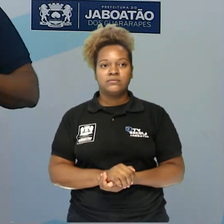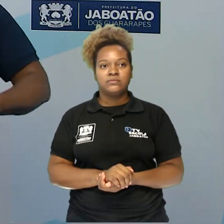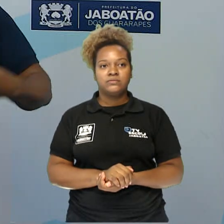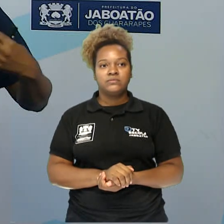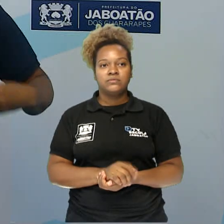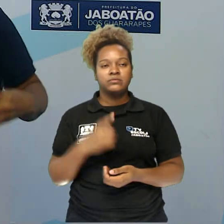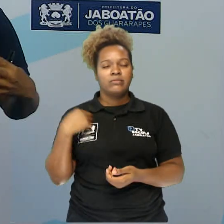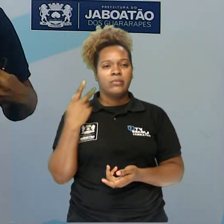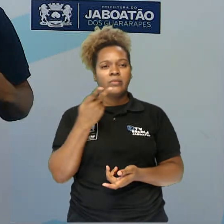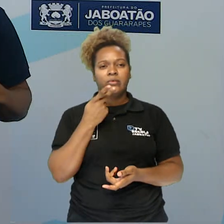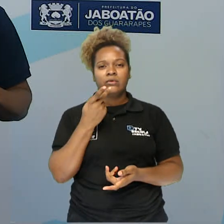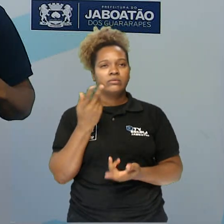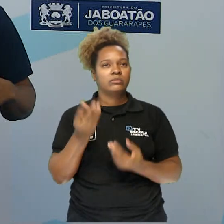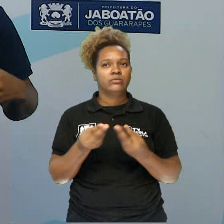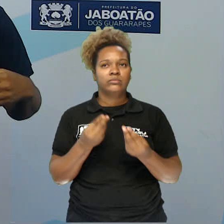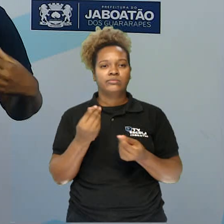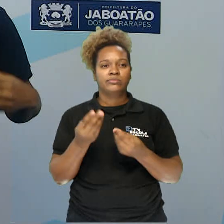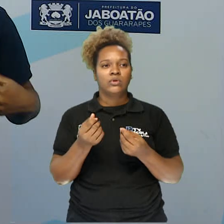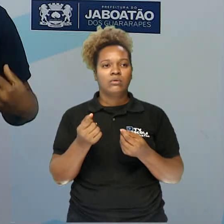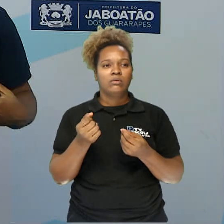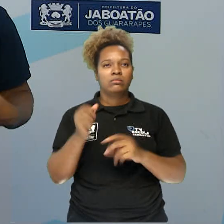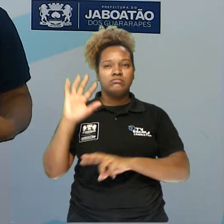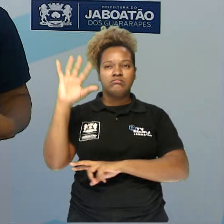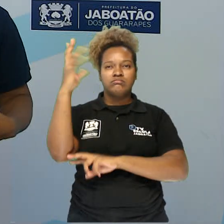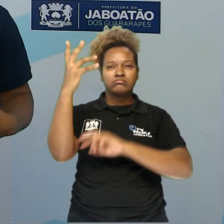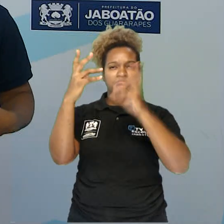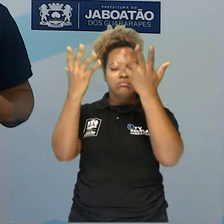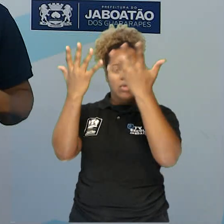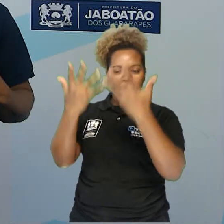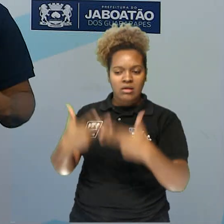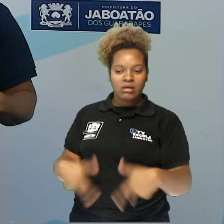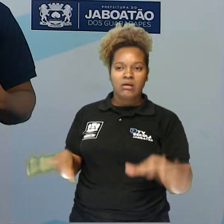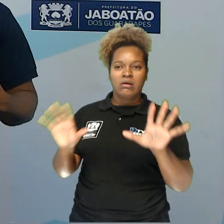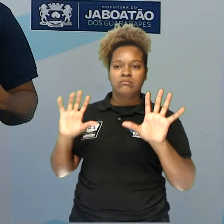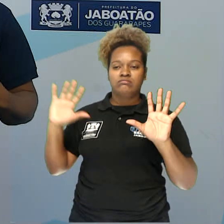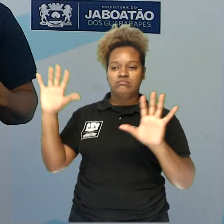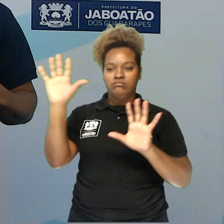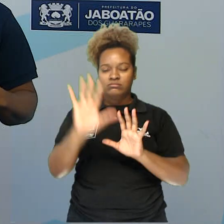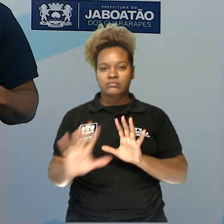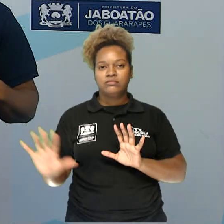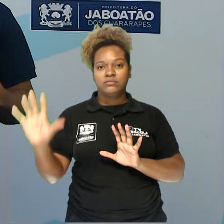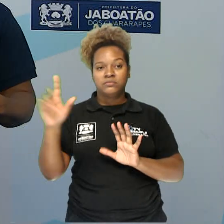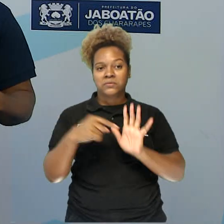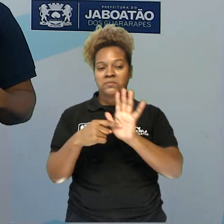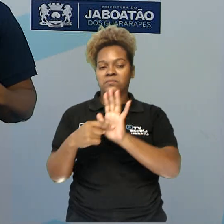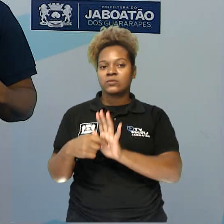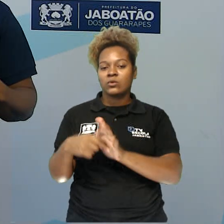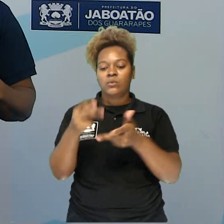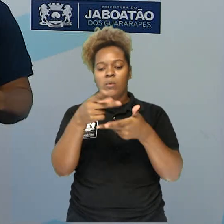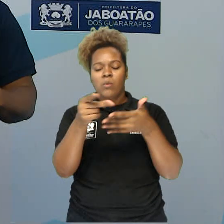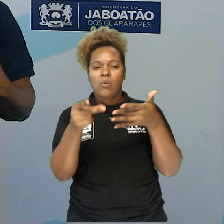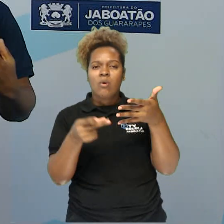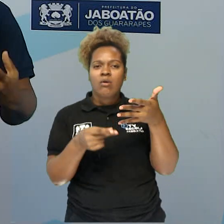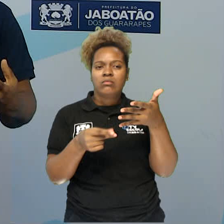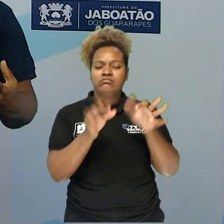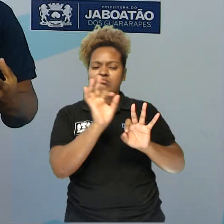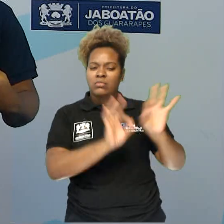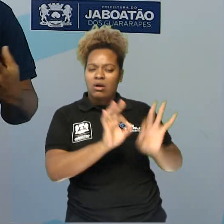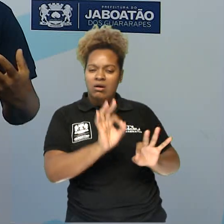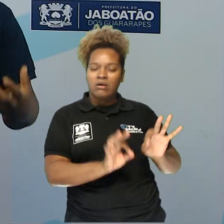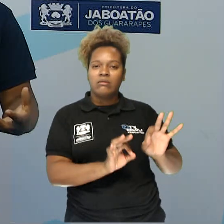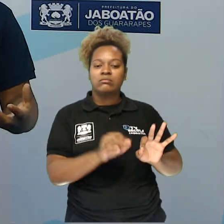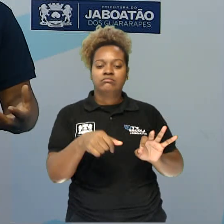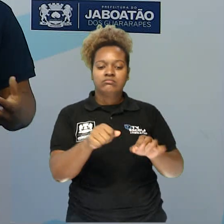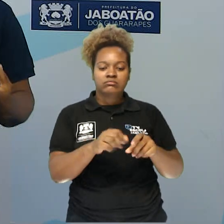Nós falamos sobre a questão da paisagem natural. E eu queria destacar algumas formações